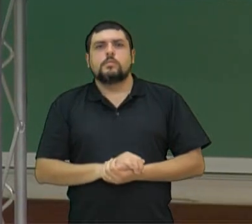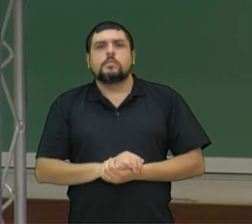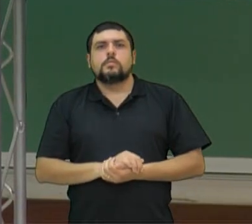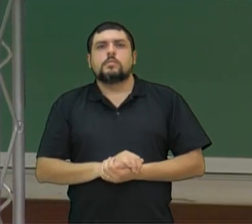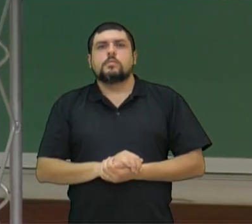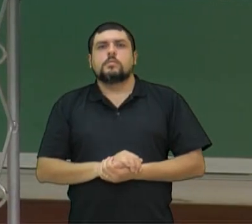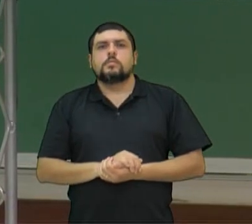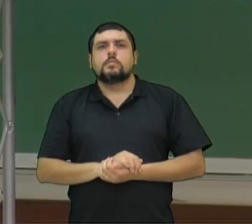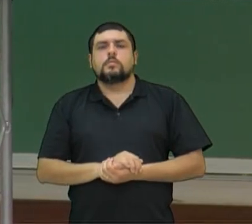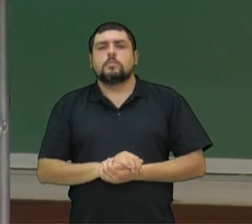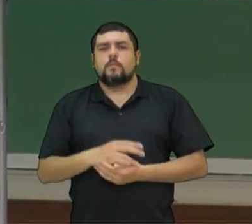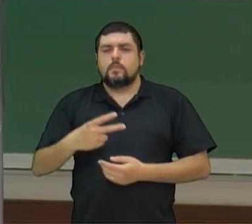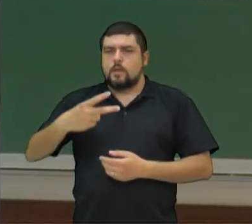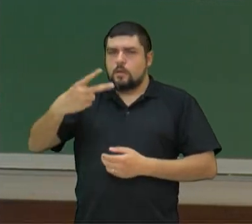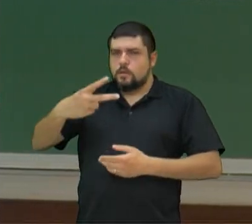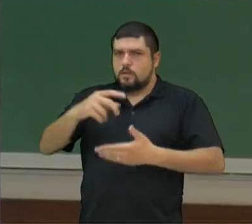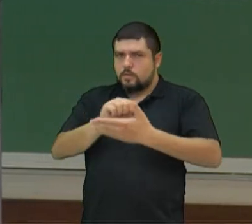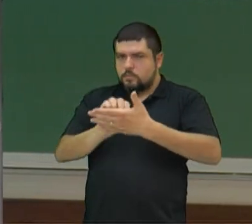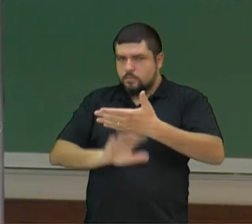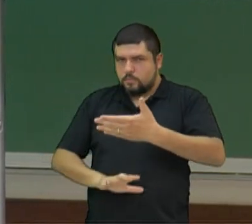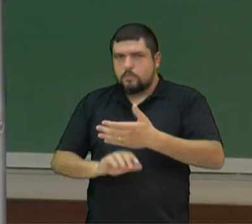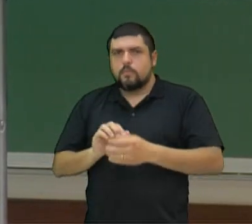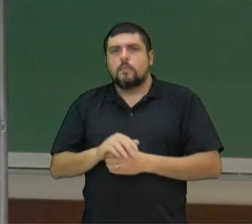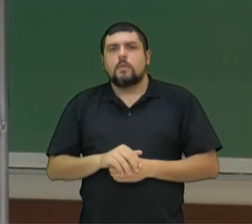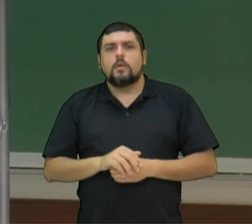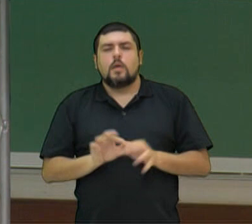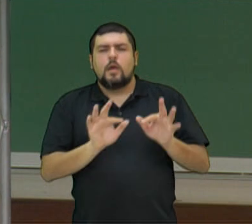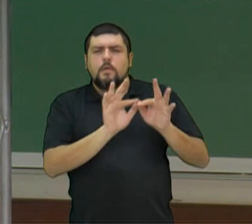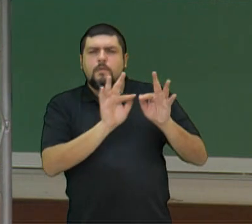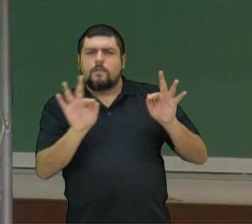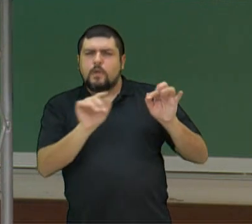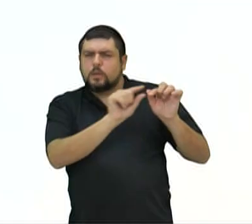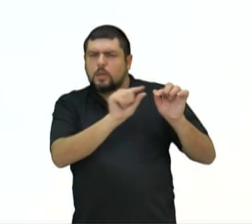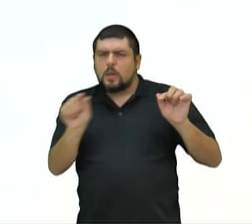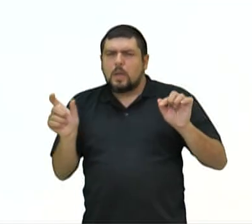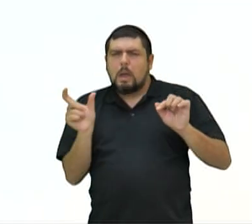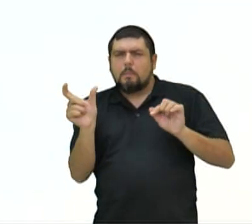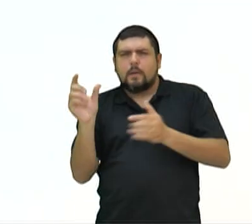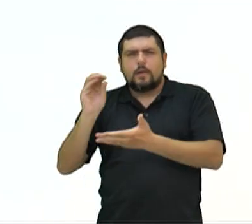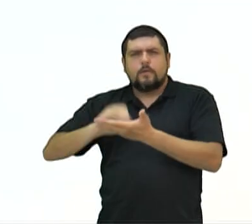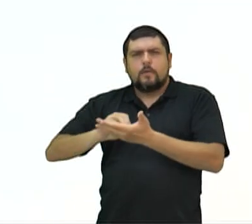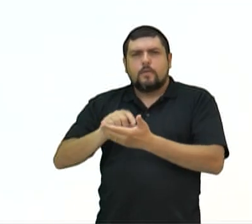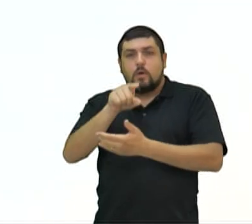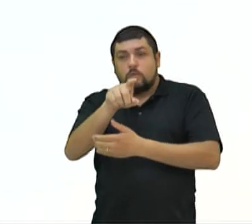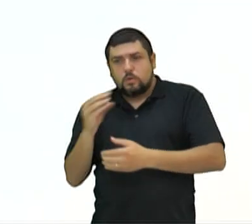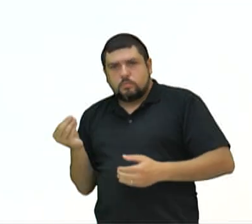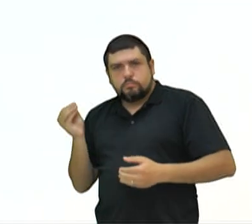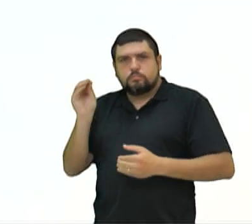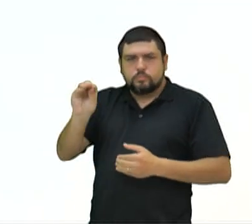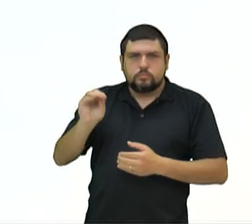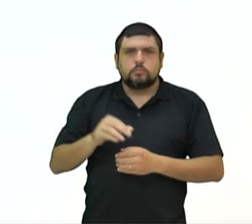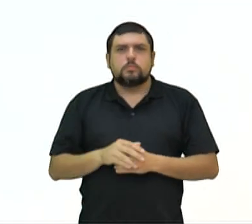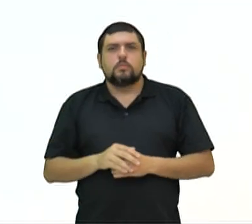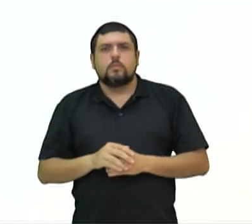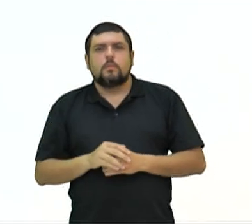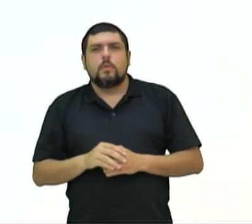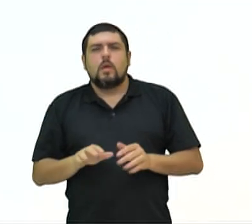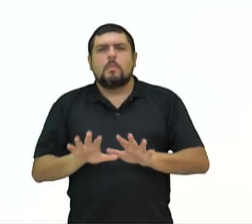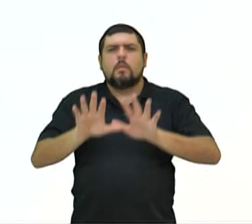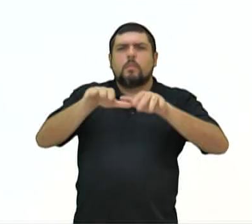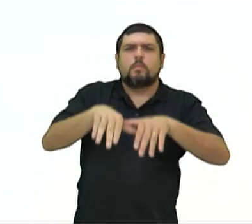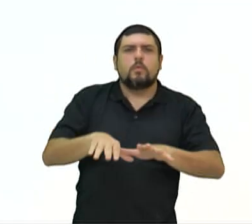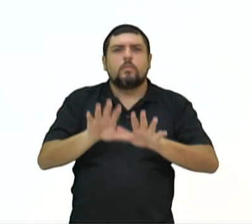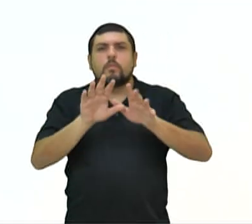Segunda atividade nossa. Complete as frases abaixo. O nado sincronizado é disputado somente